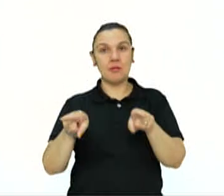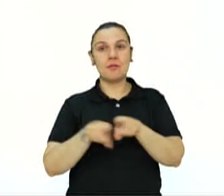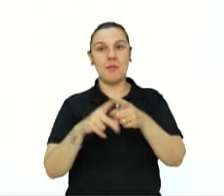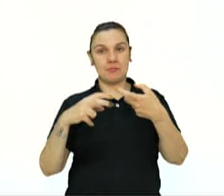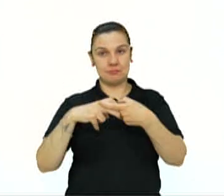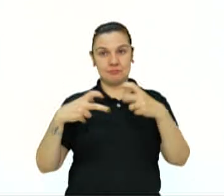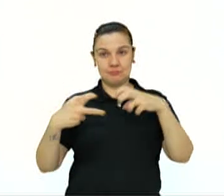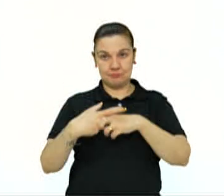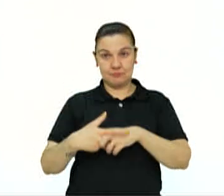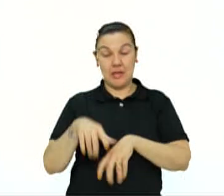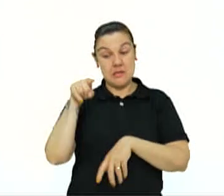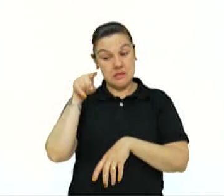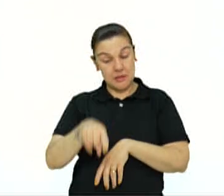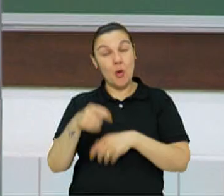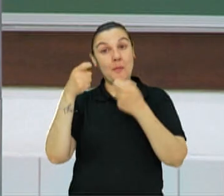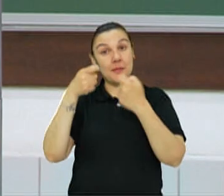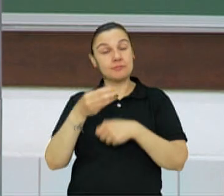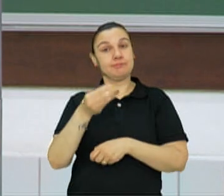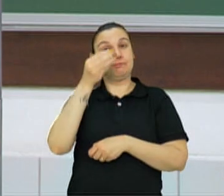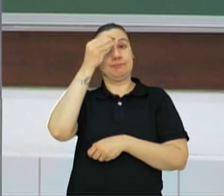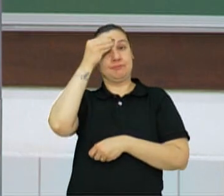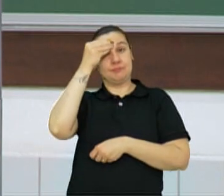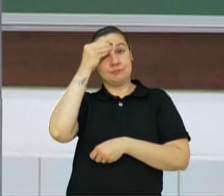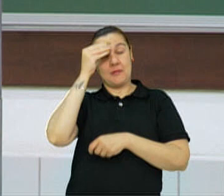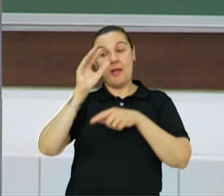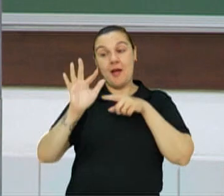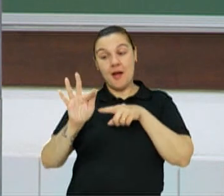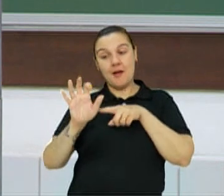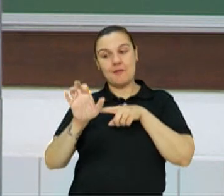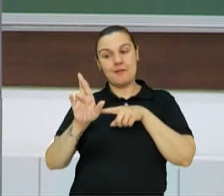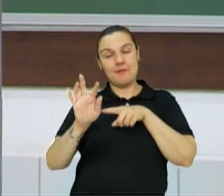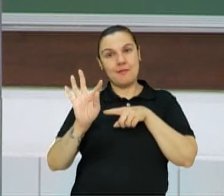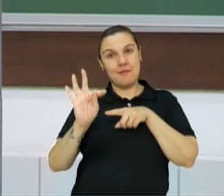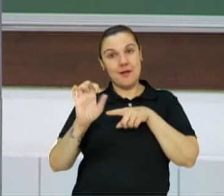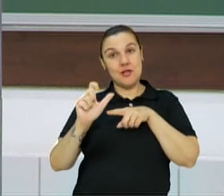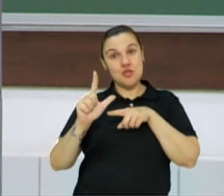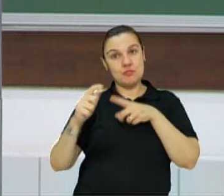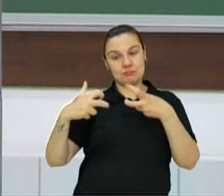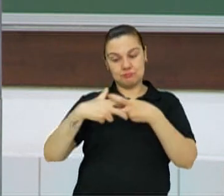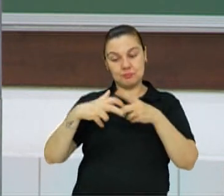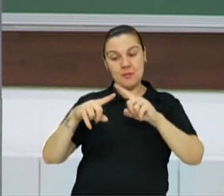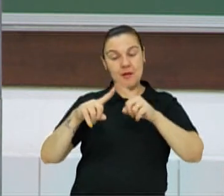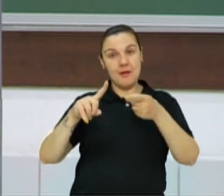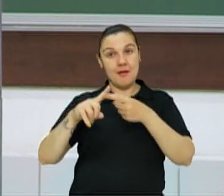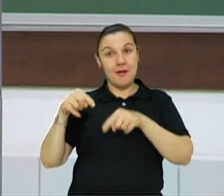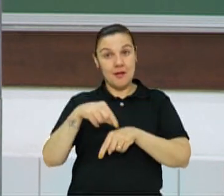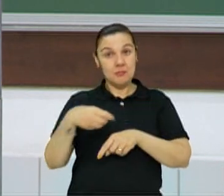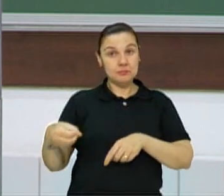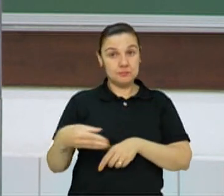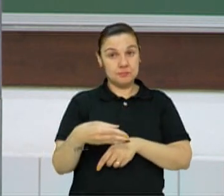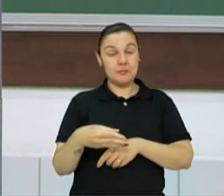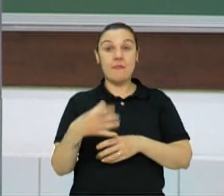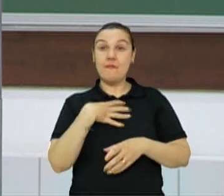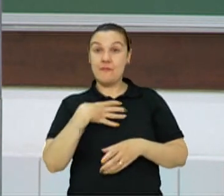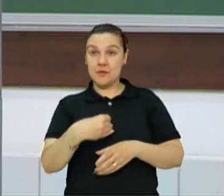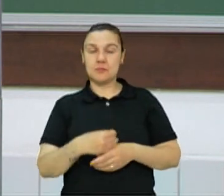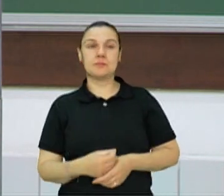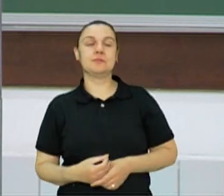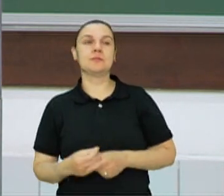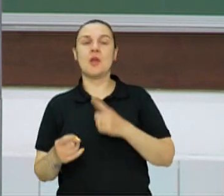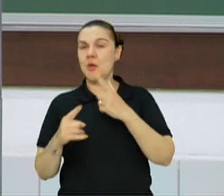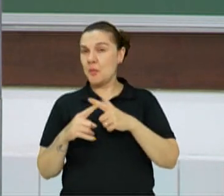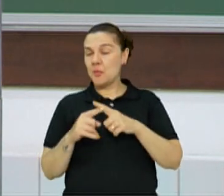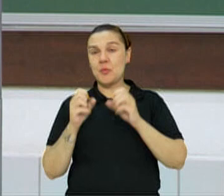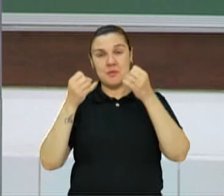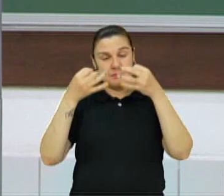férteis, beleza? Capazes de se reproduzir e originar descendentes férteis. Quando eu falo de descendentes férteis, é